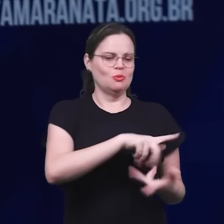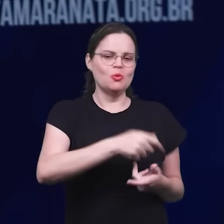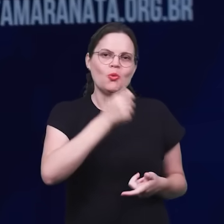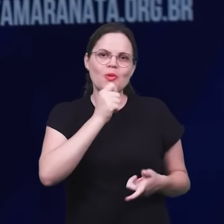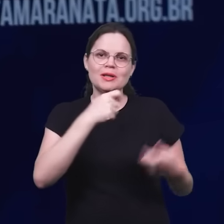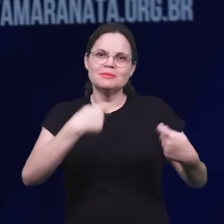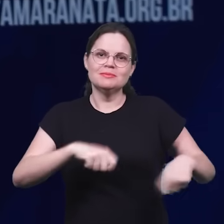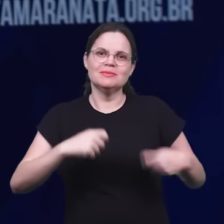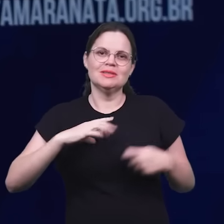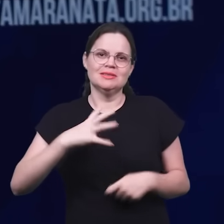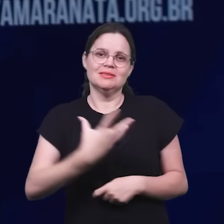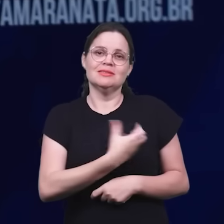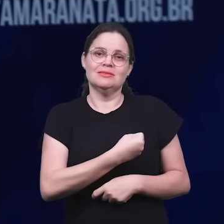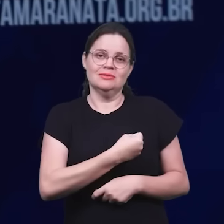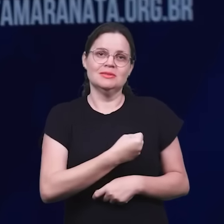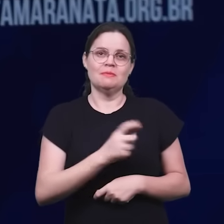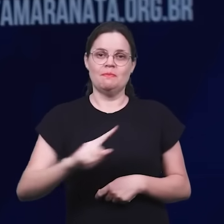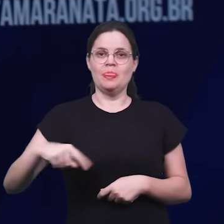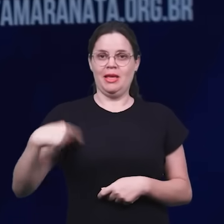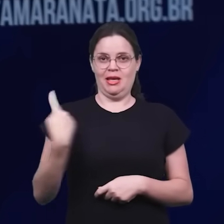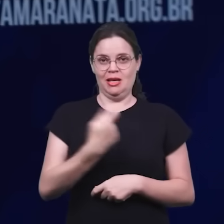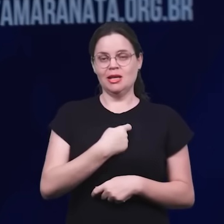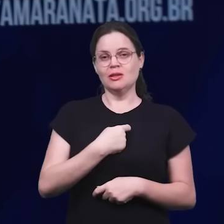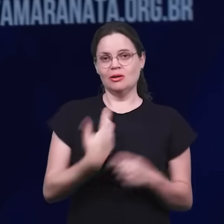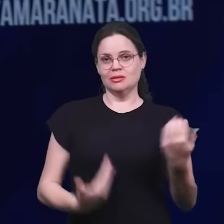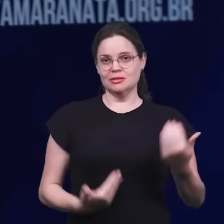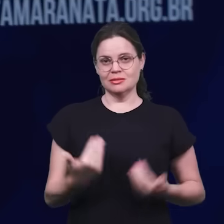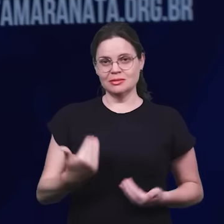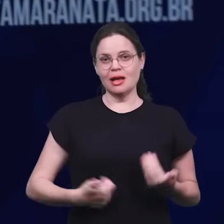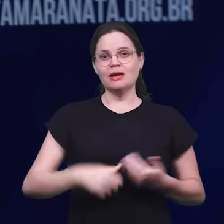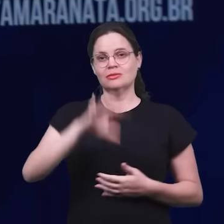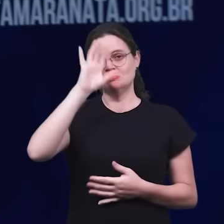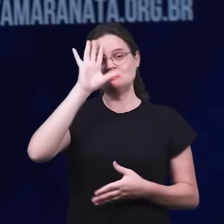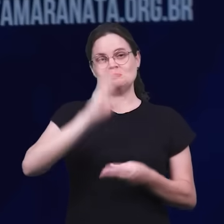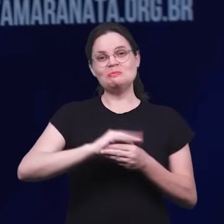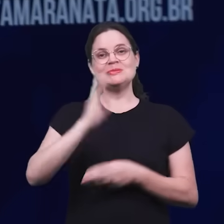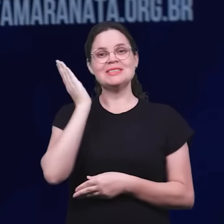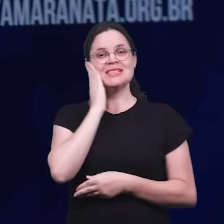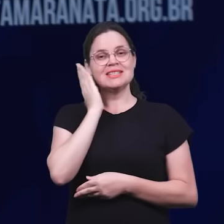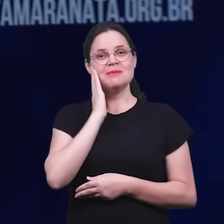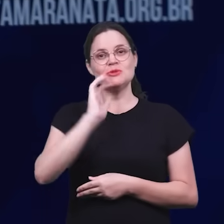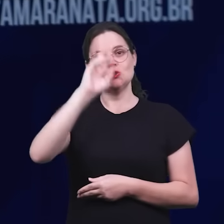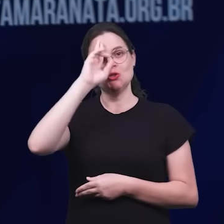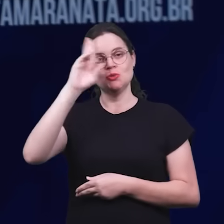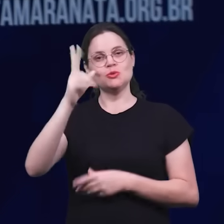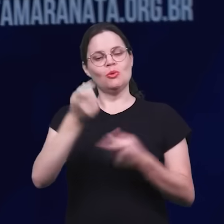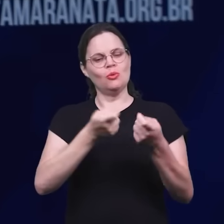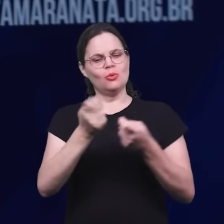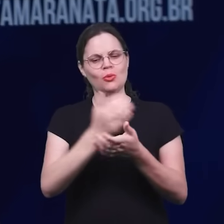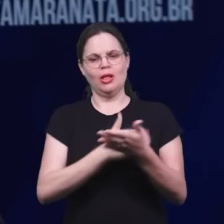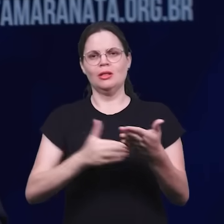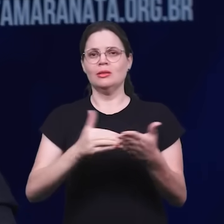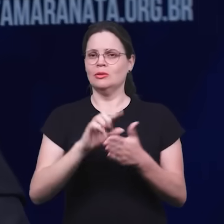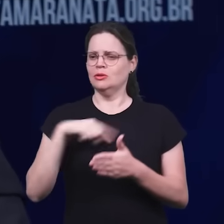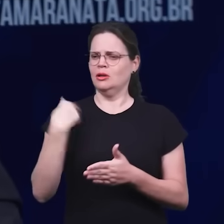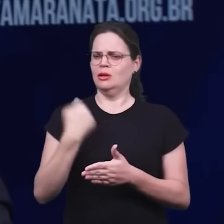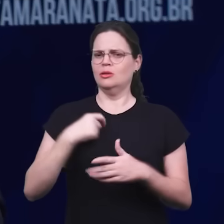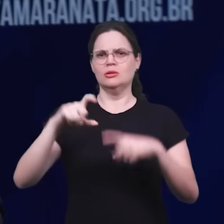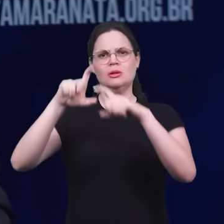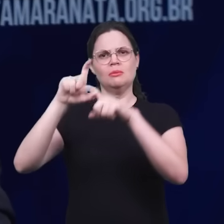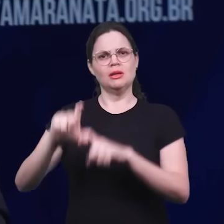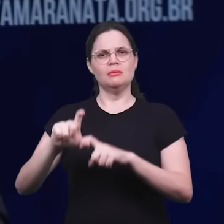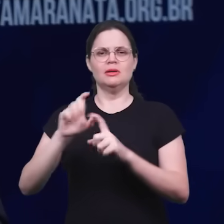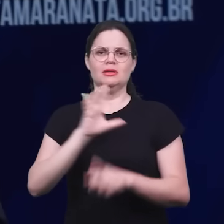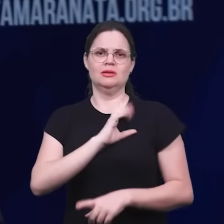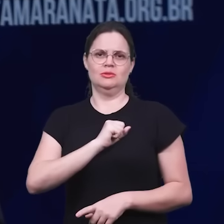oração. Ela sabe que o Senhor é o que conduz, o Senhor é o que conduz, né? Dependentes nós somos desse amor,